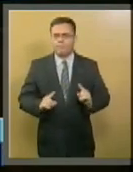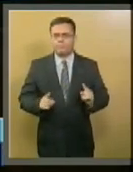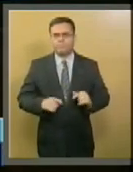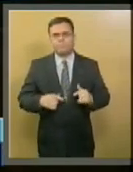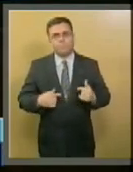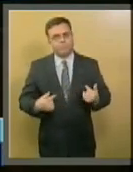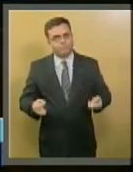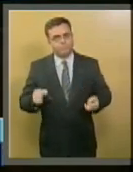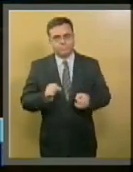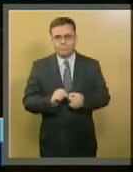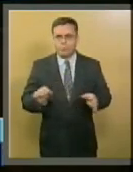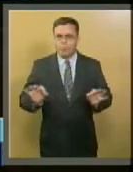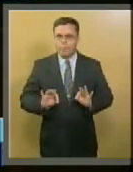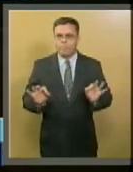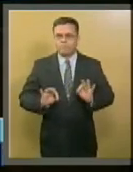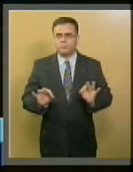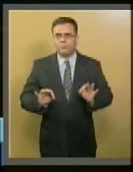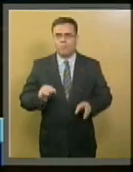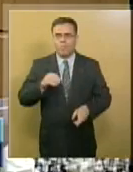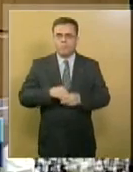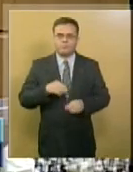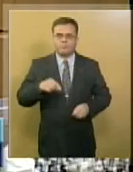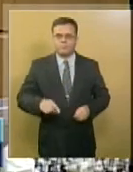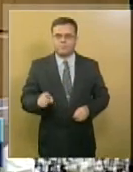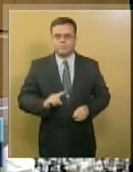e não fazem o dinheiro gerar aqui dentro.